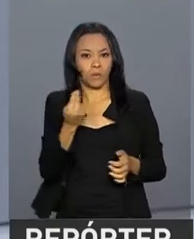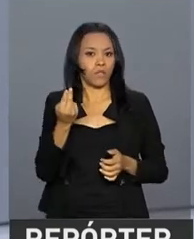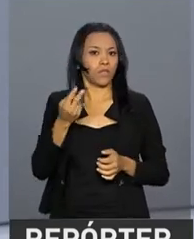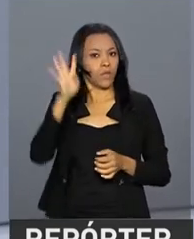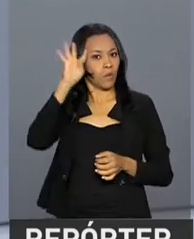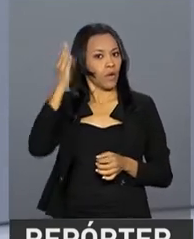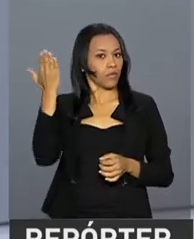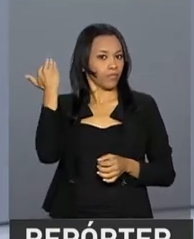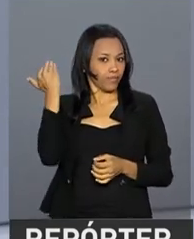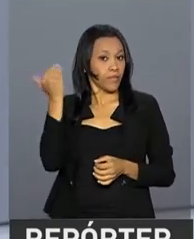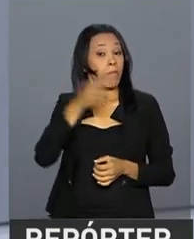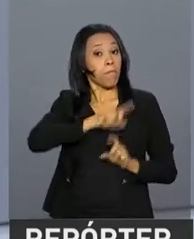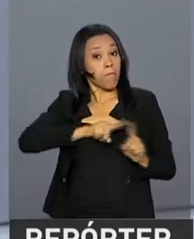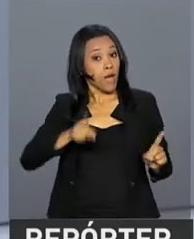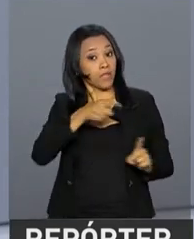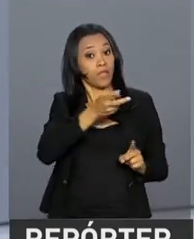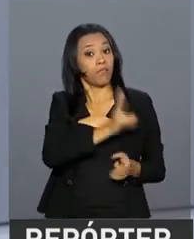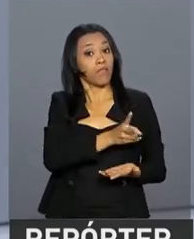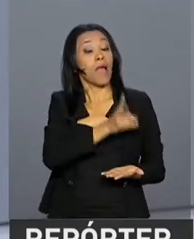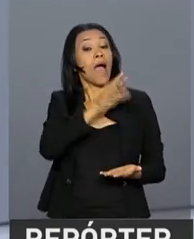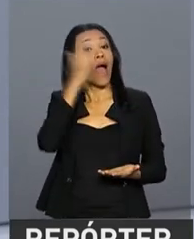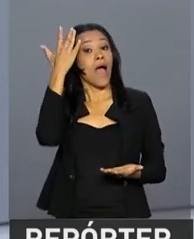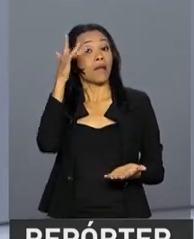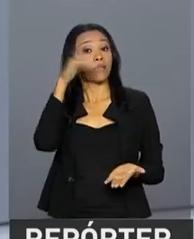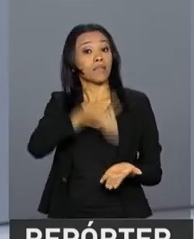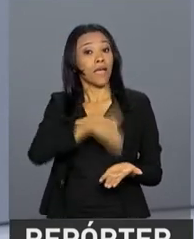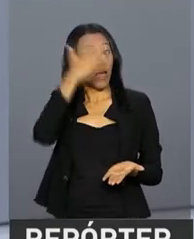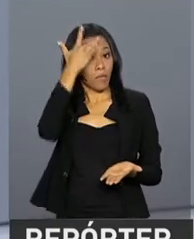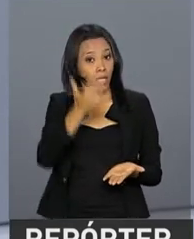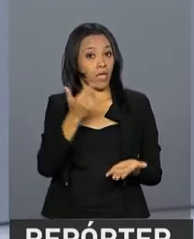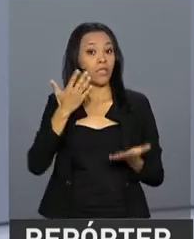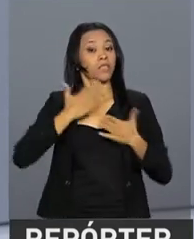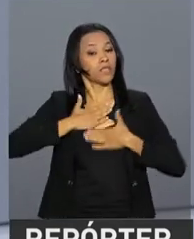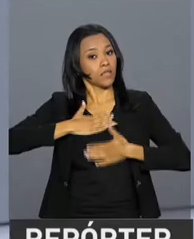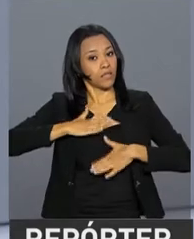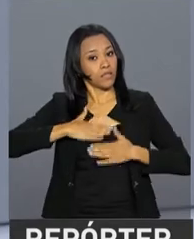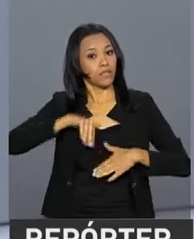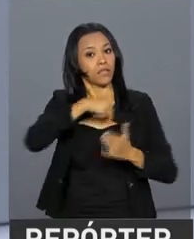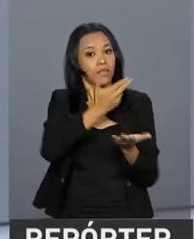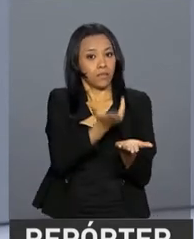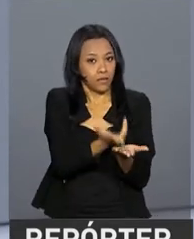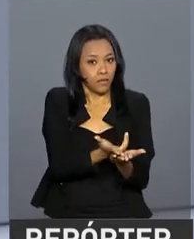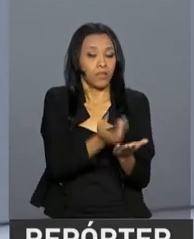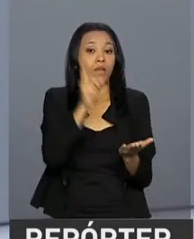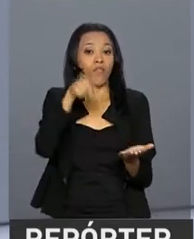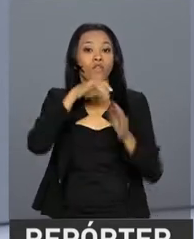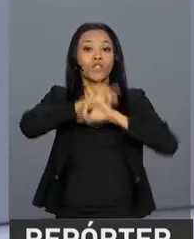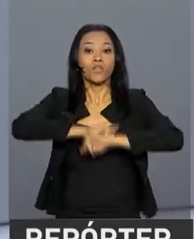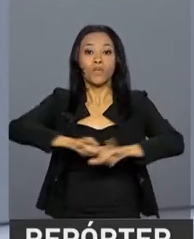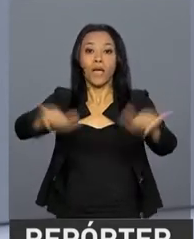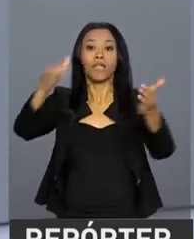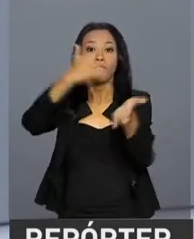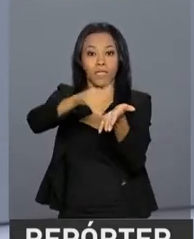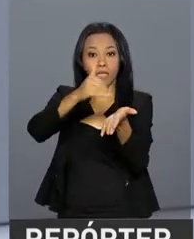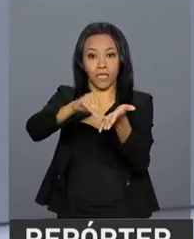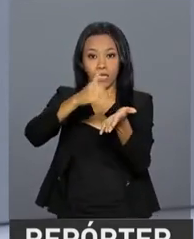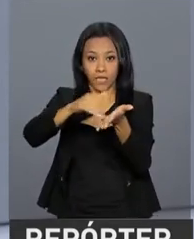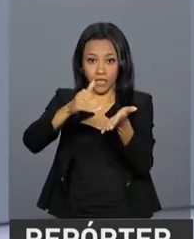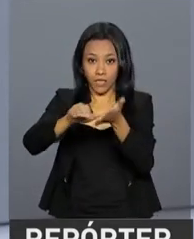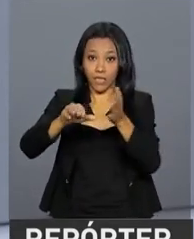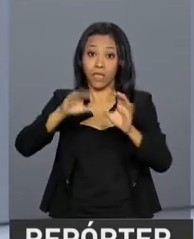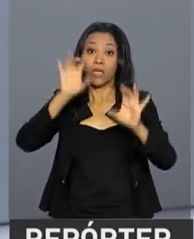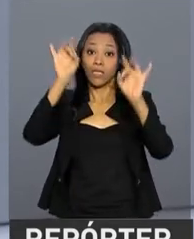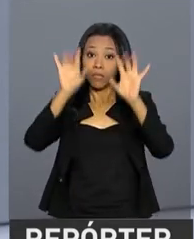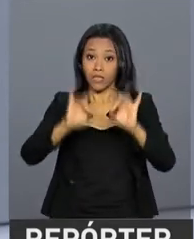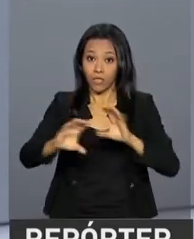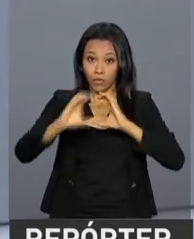entanto, ele deve permanecer até amanhã para completar a recuperação. A informação foi divulgada pela Secretaria Especial de Comunicação